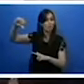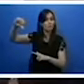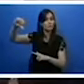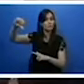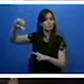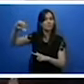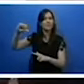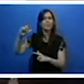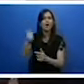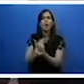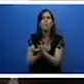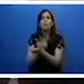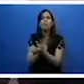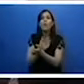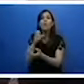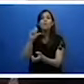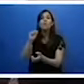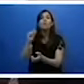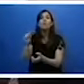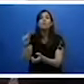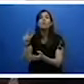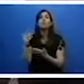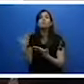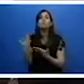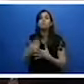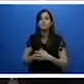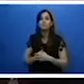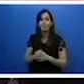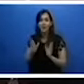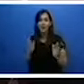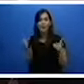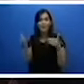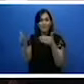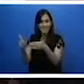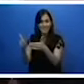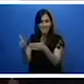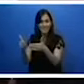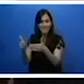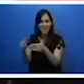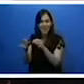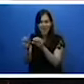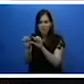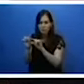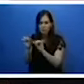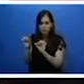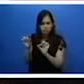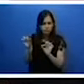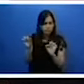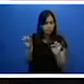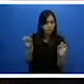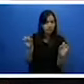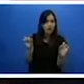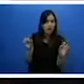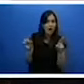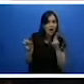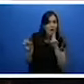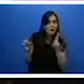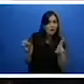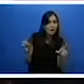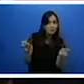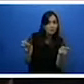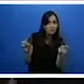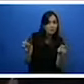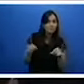81. Aqui, ó, onde ele está. E vou em linha reta para procurar 9